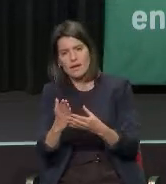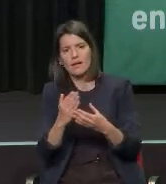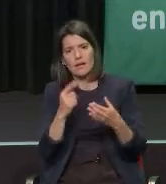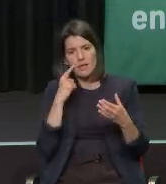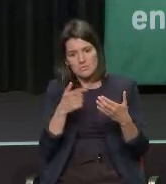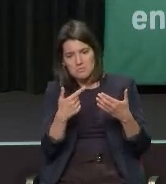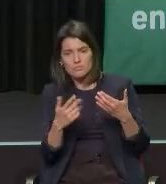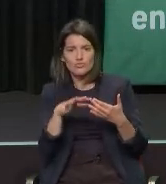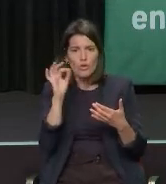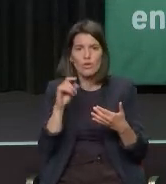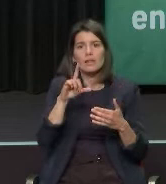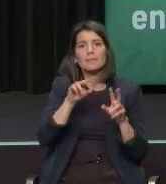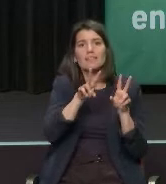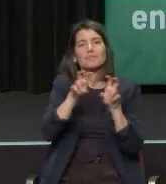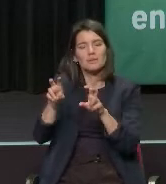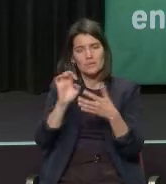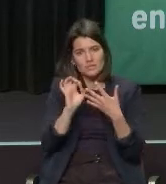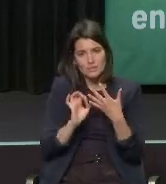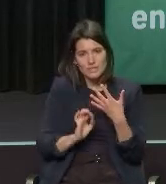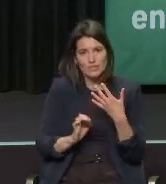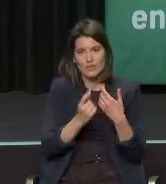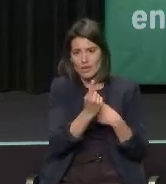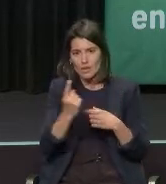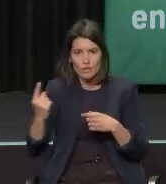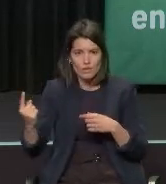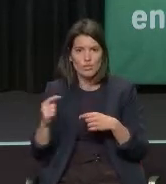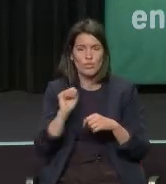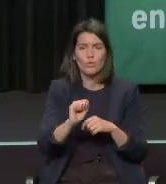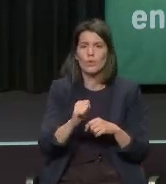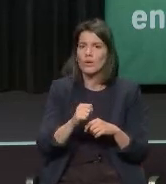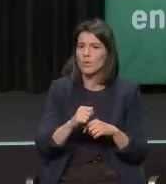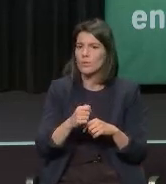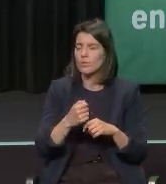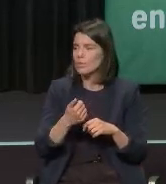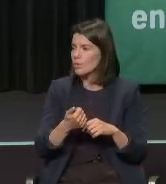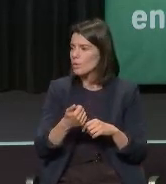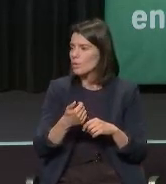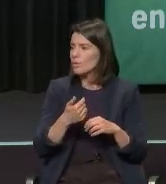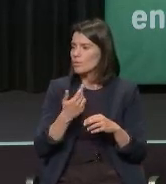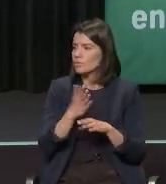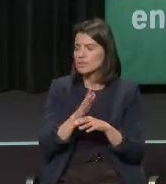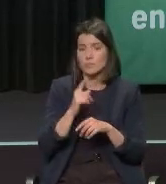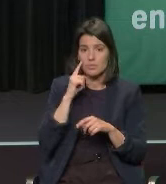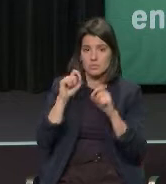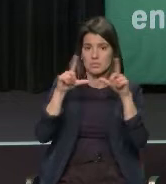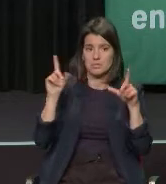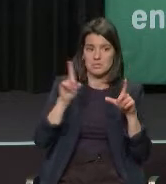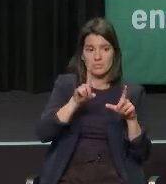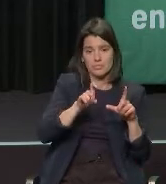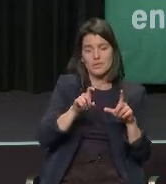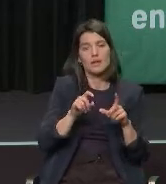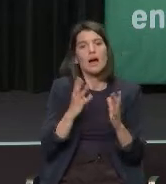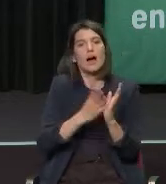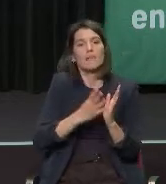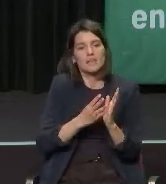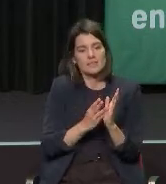aplicações temáticas com assuntos específicos, também todas elas em ambiente WebSIG. Portanto, aqui um exemplo, cada uma destes ícones é uma aplicação onde se pode entrar